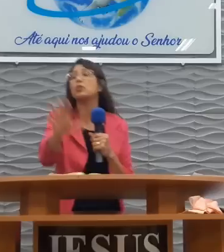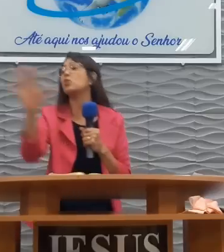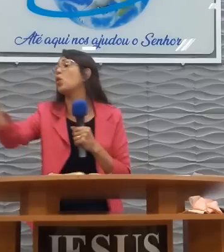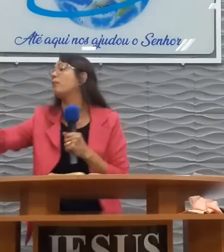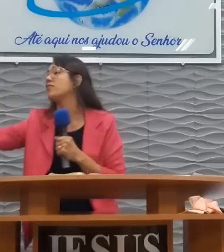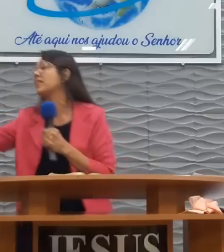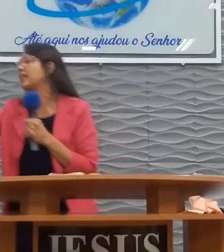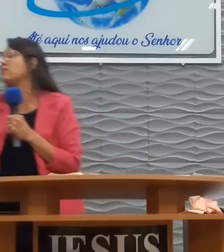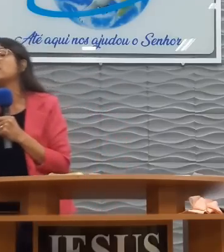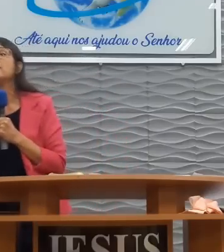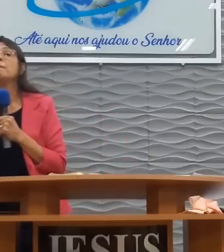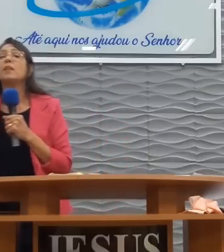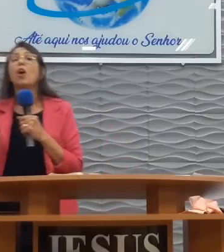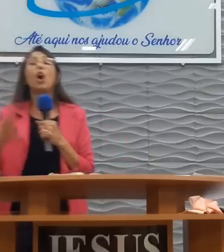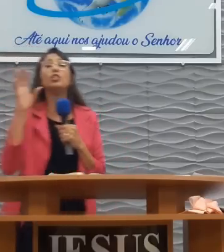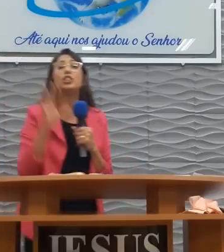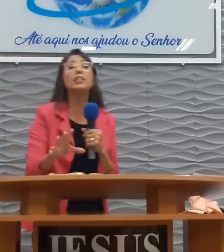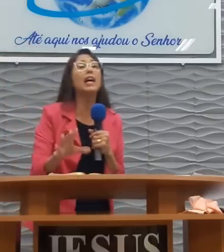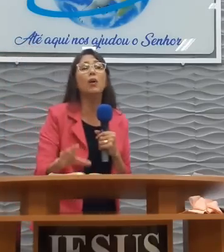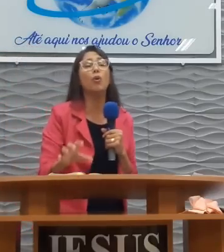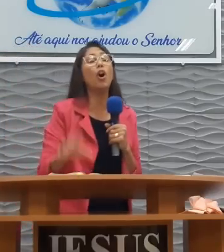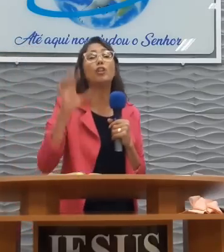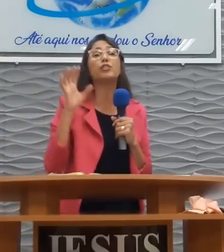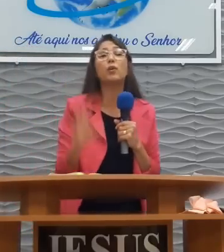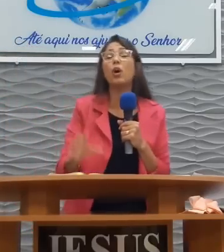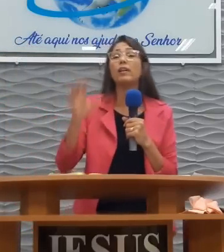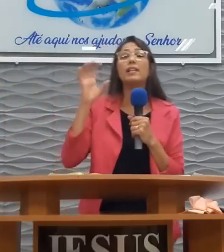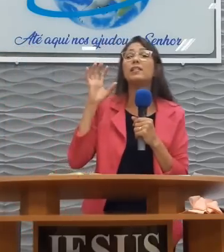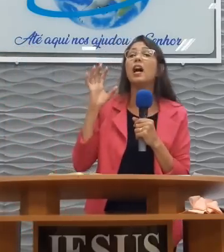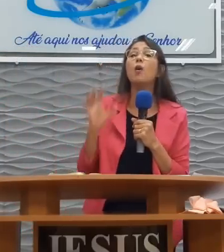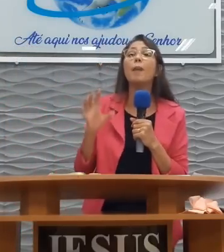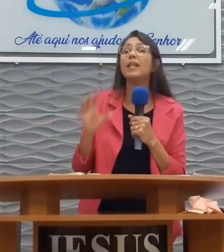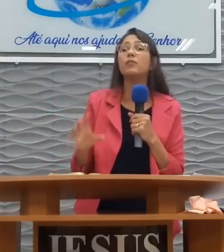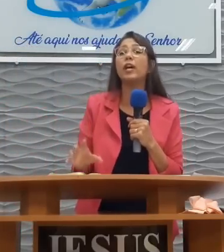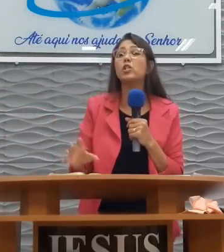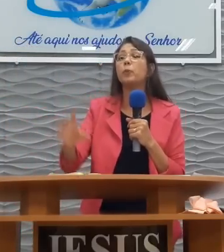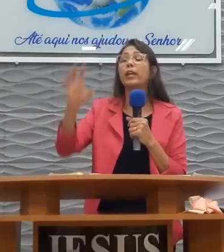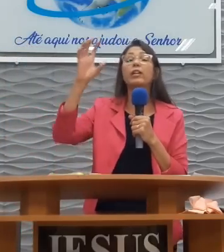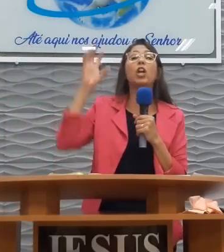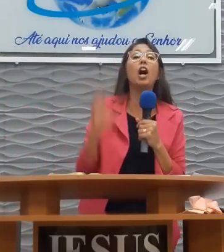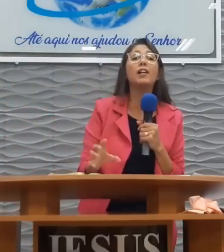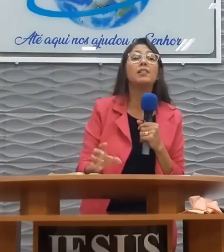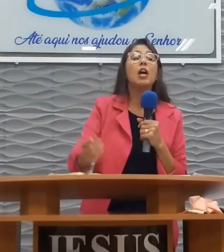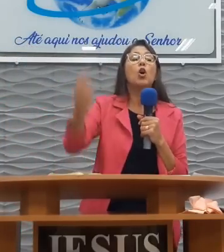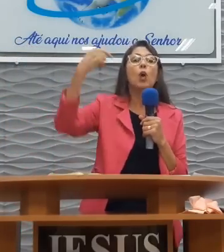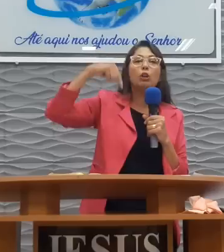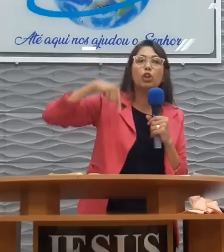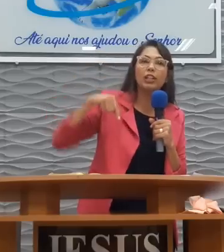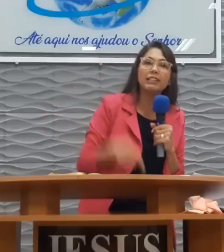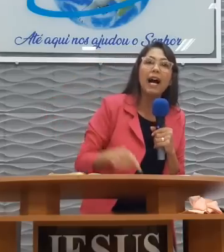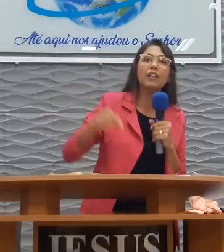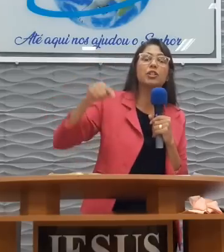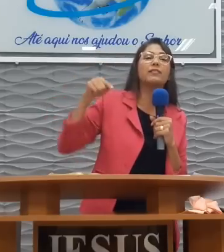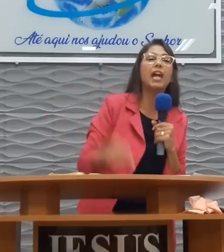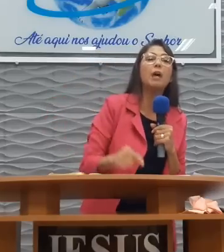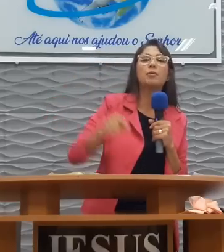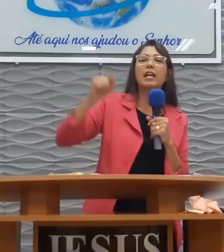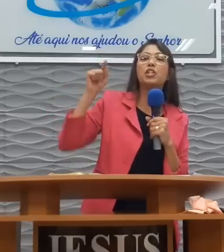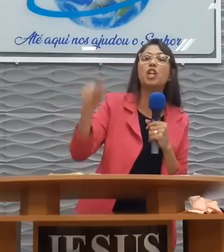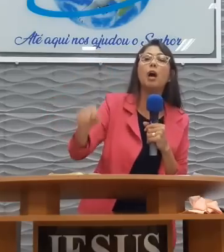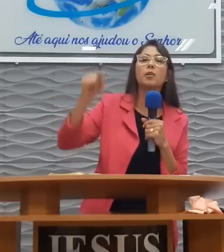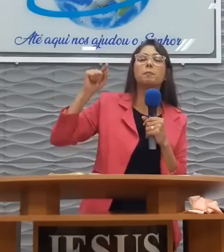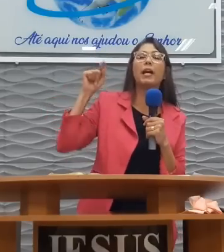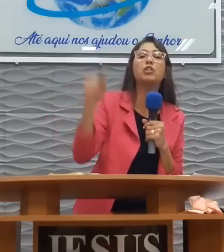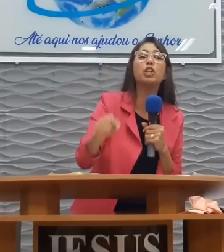crente, ele falou, opa, desculpa, foi sem querer, você. Hoje não, hoje, quando eles não mais veem isso, porque nós, com a autoridade que